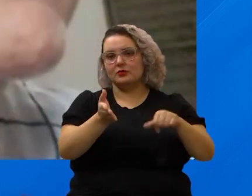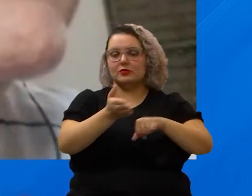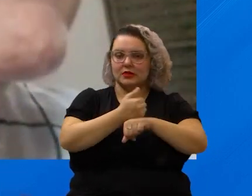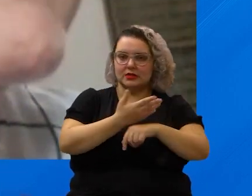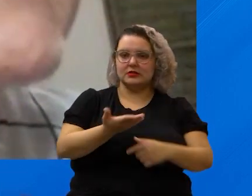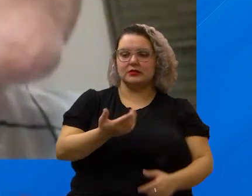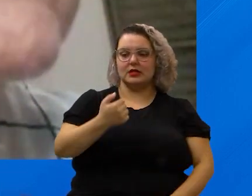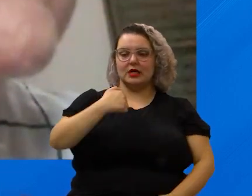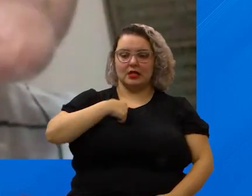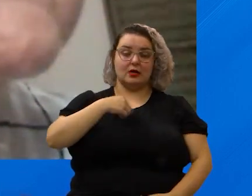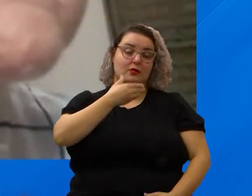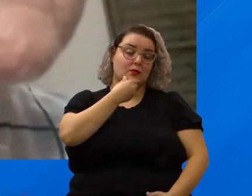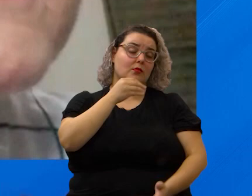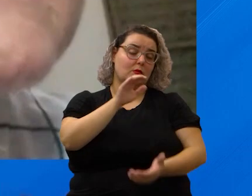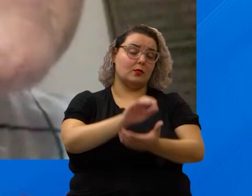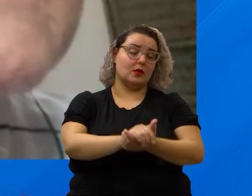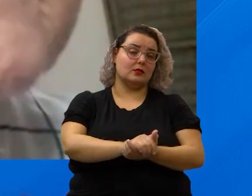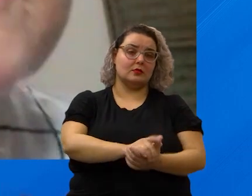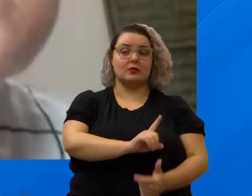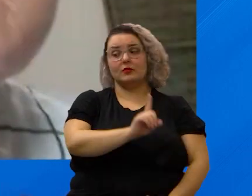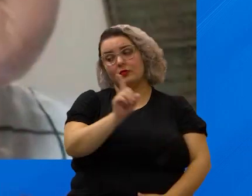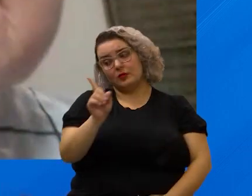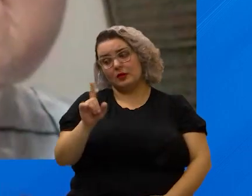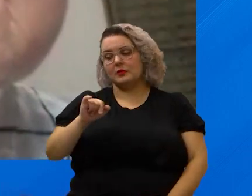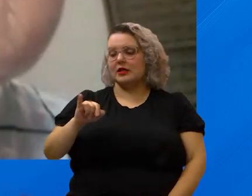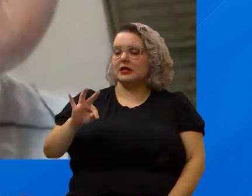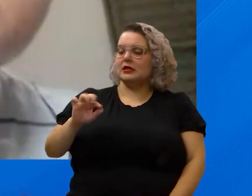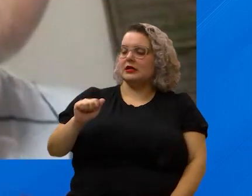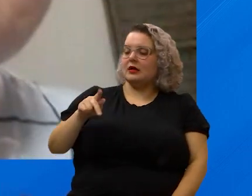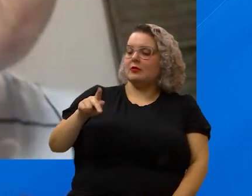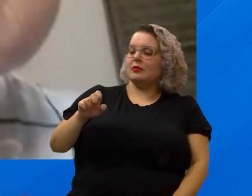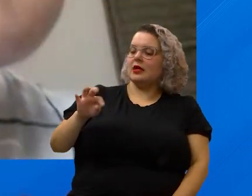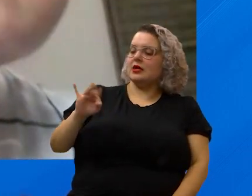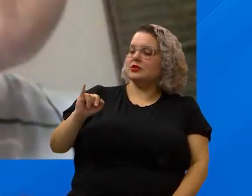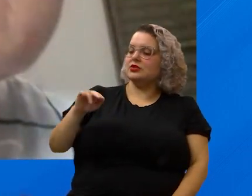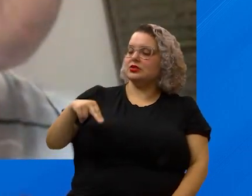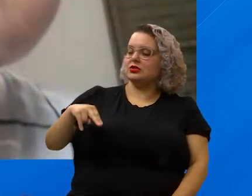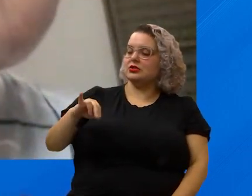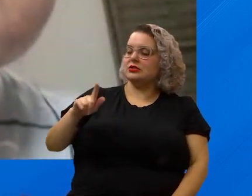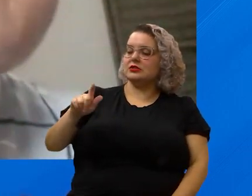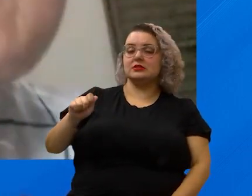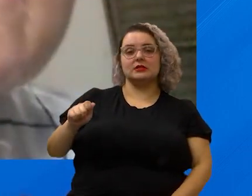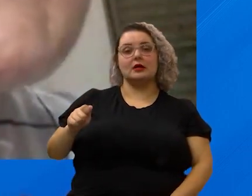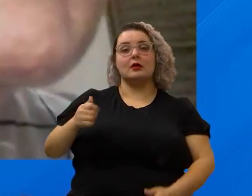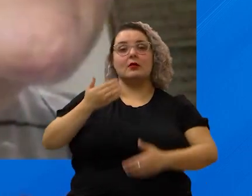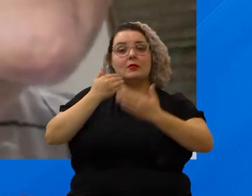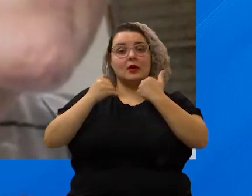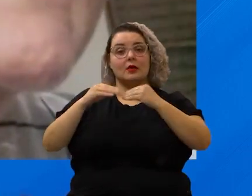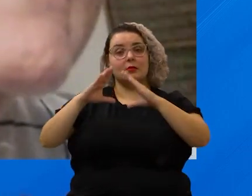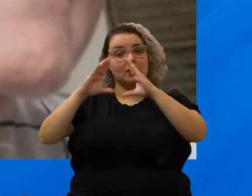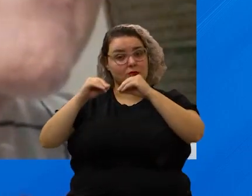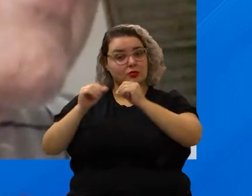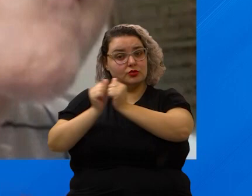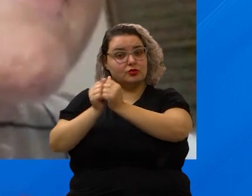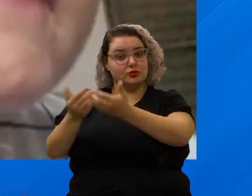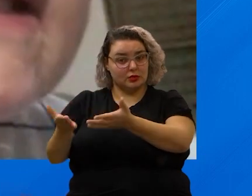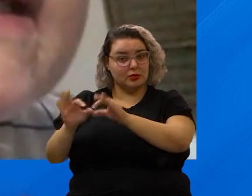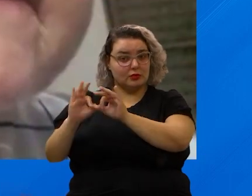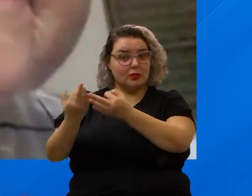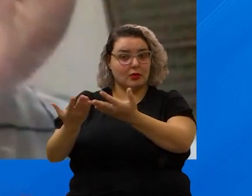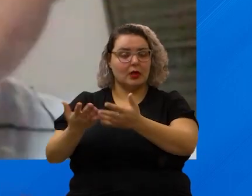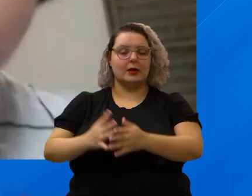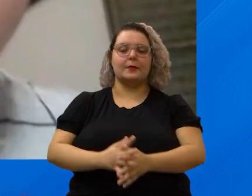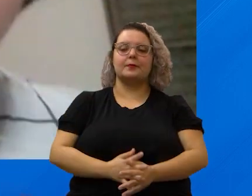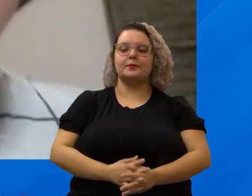e eu e meu marido fomos para Itapetininga, para jantarmos com elas e com a